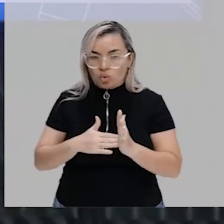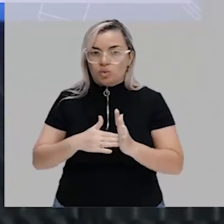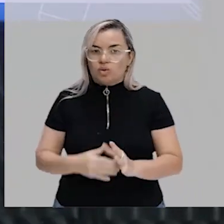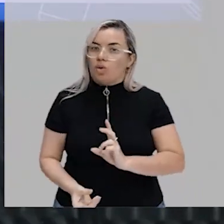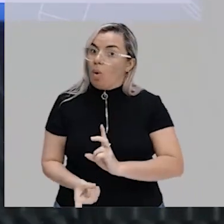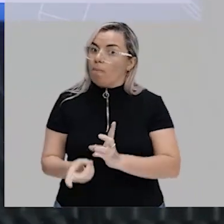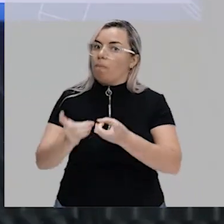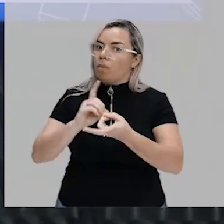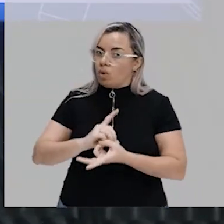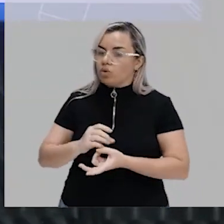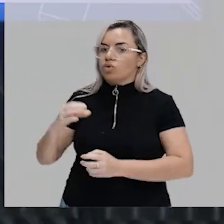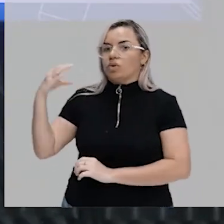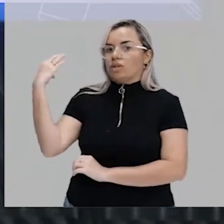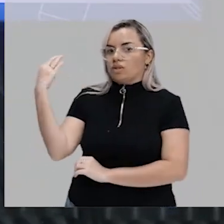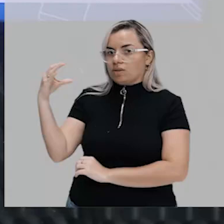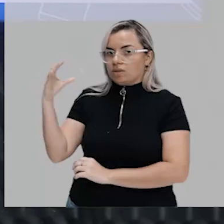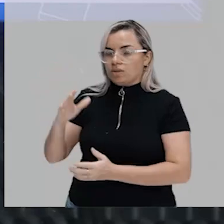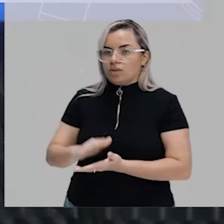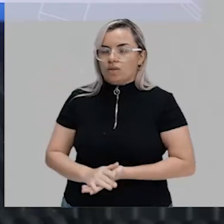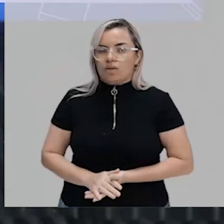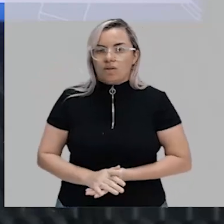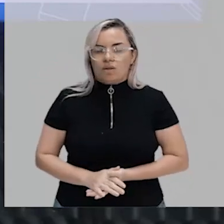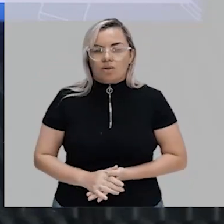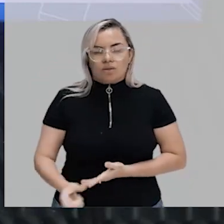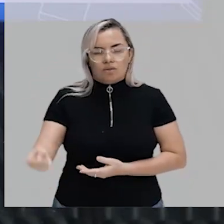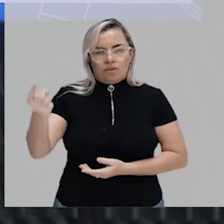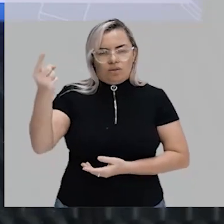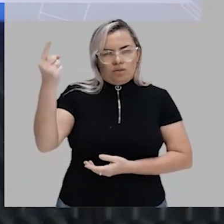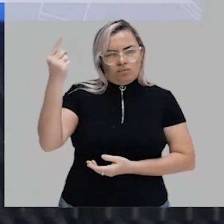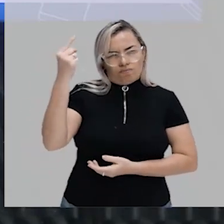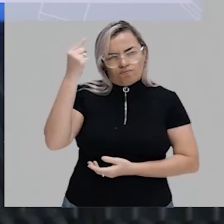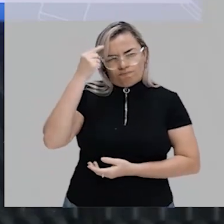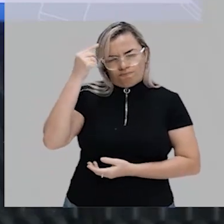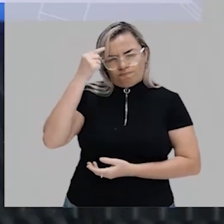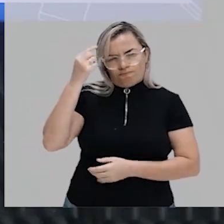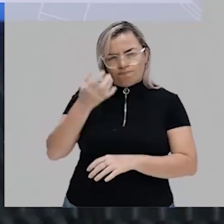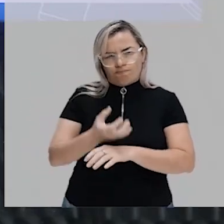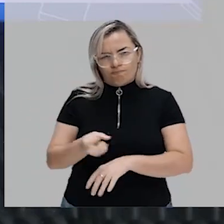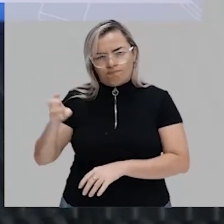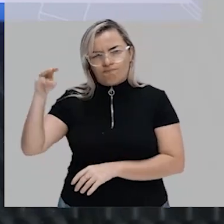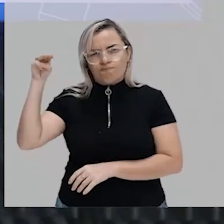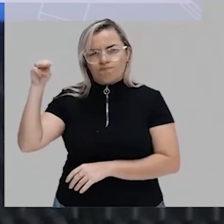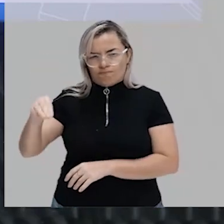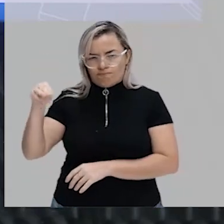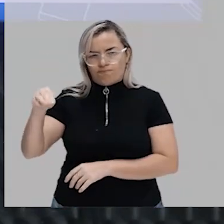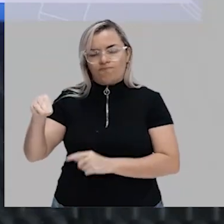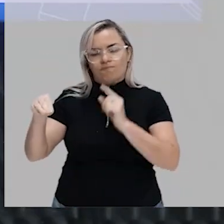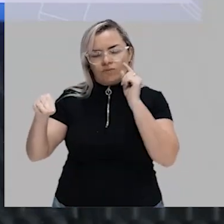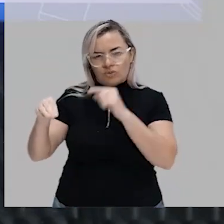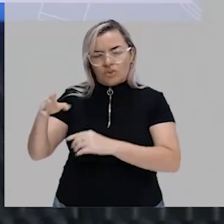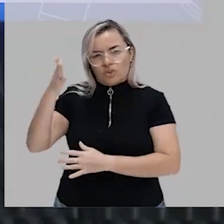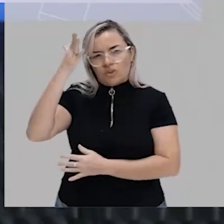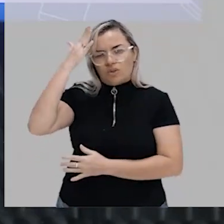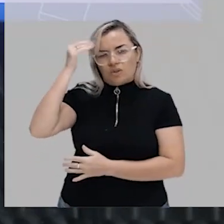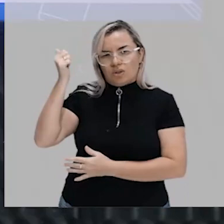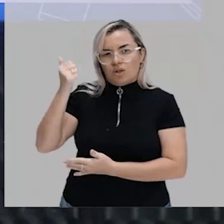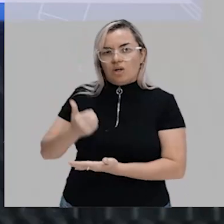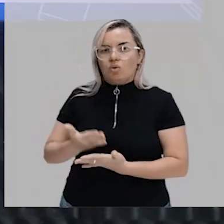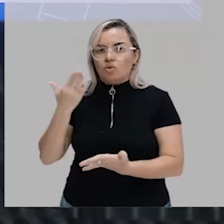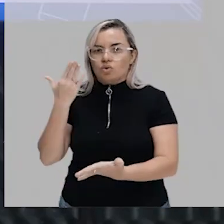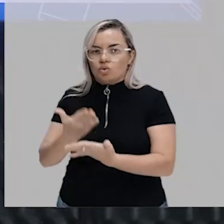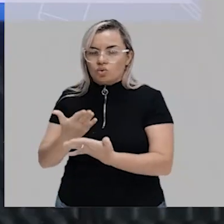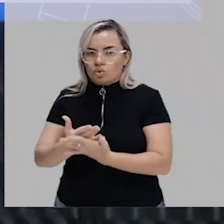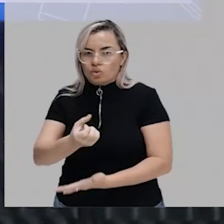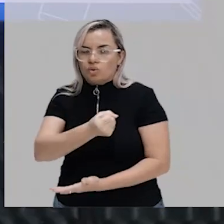ciências. Quando você imagina, por exemplo, a matemática, você sabe que a matemática é o estudo dos